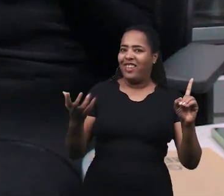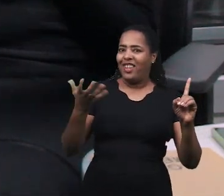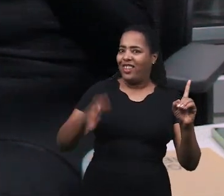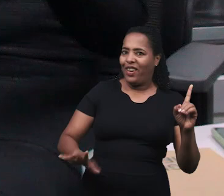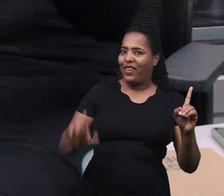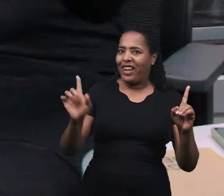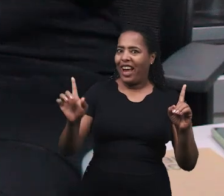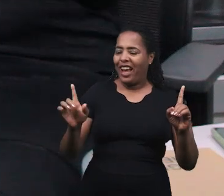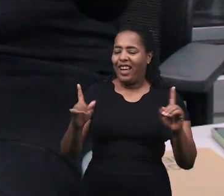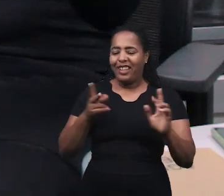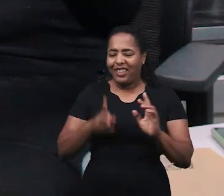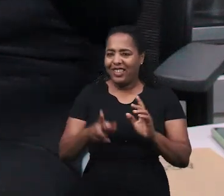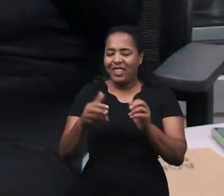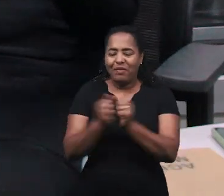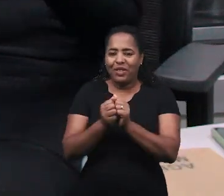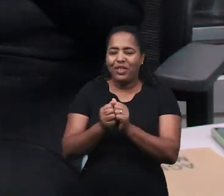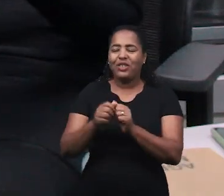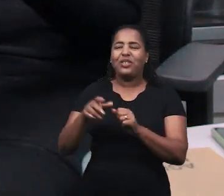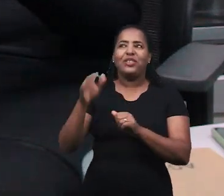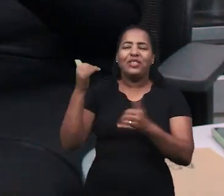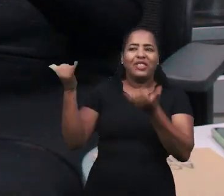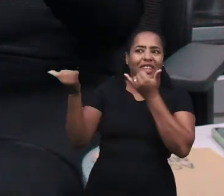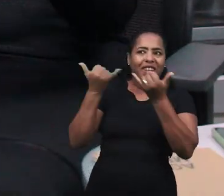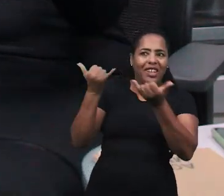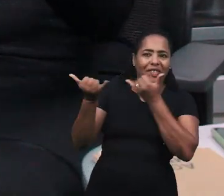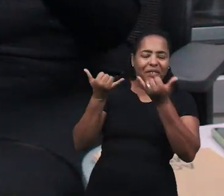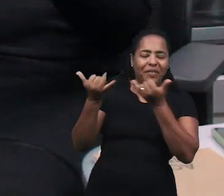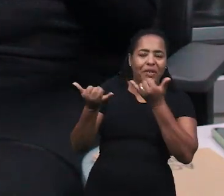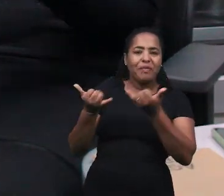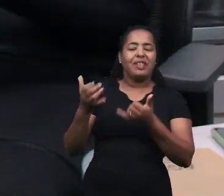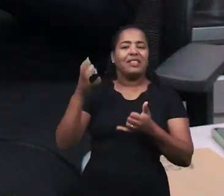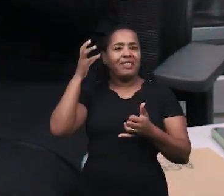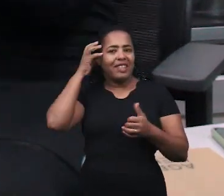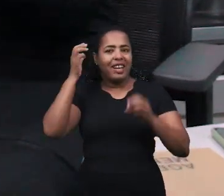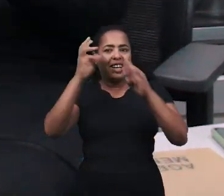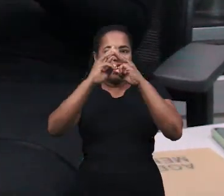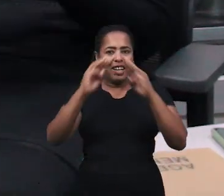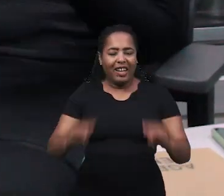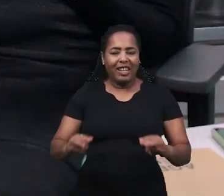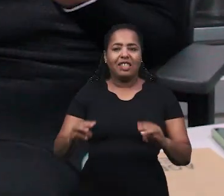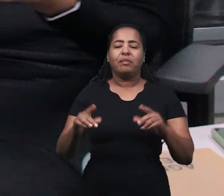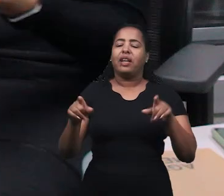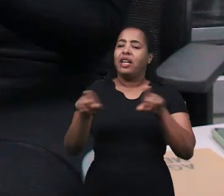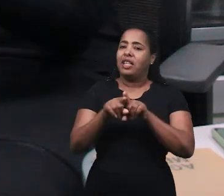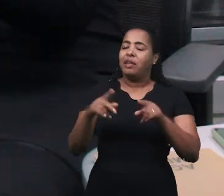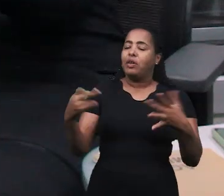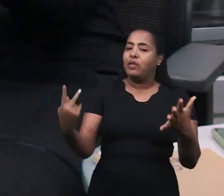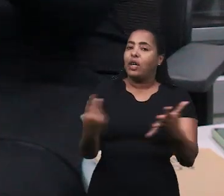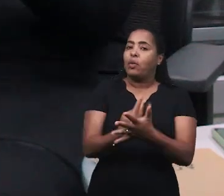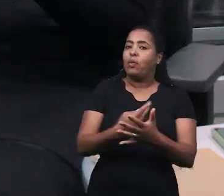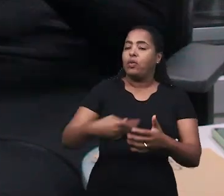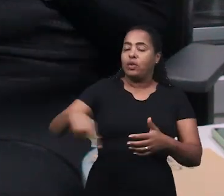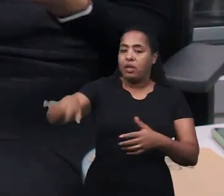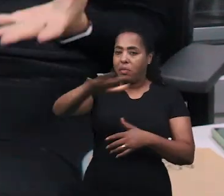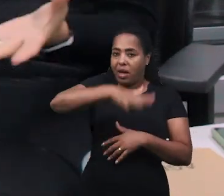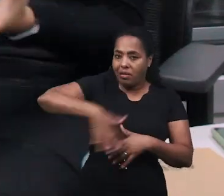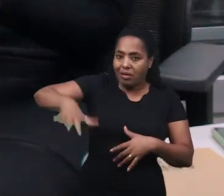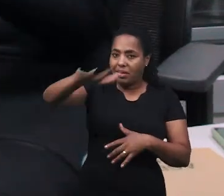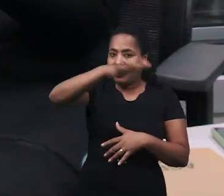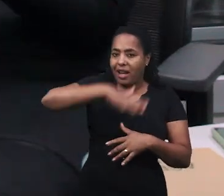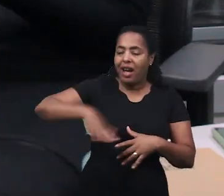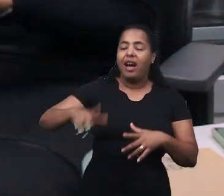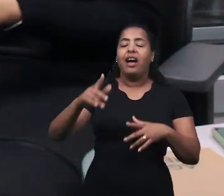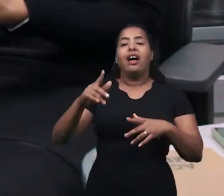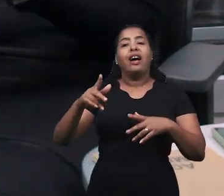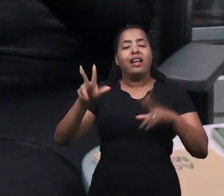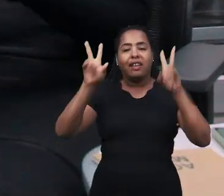ligar o rádio para ver alguma notícia. Então, a gente vem e traz um pouco de utilidade pública, de assuntos